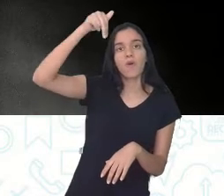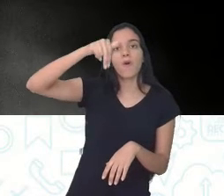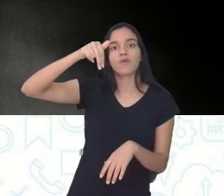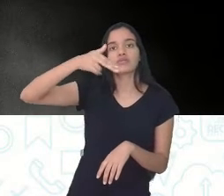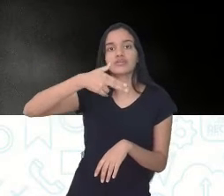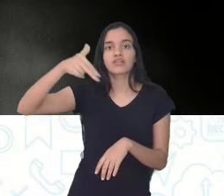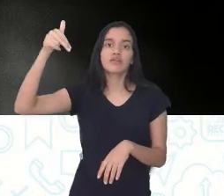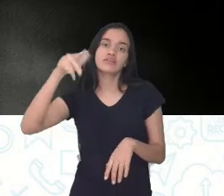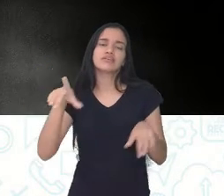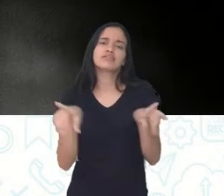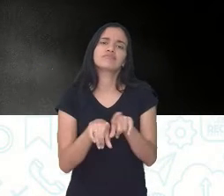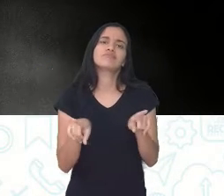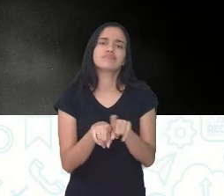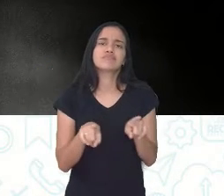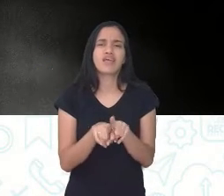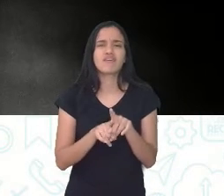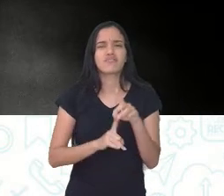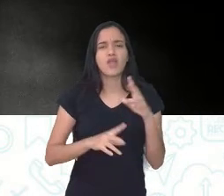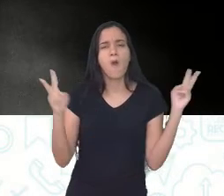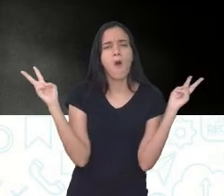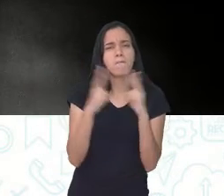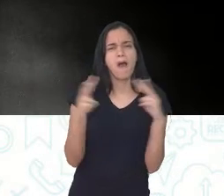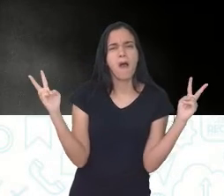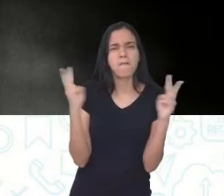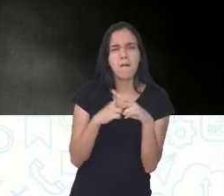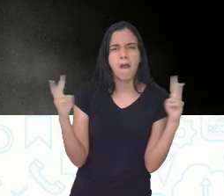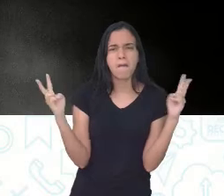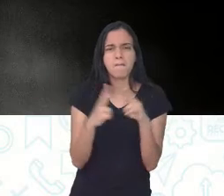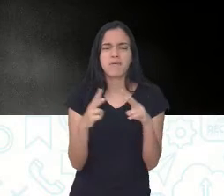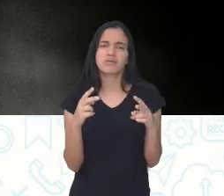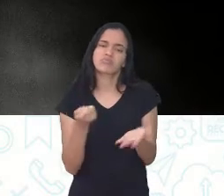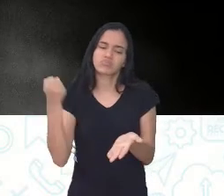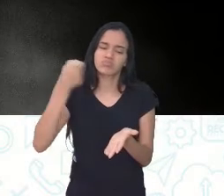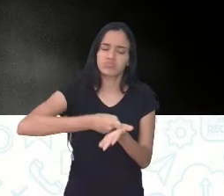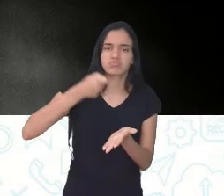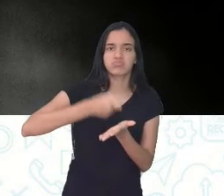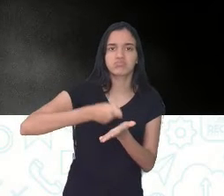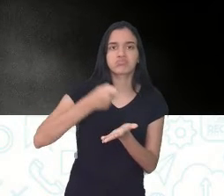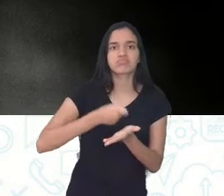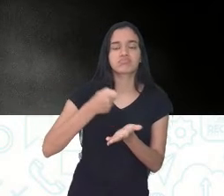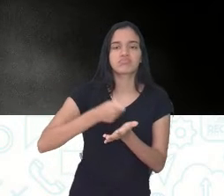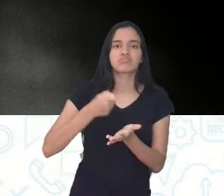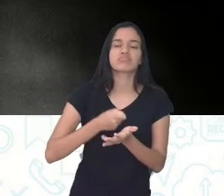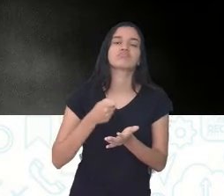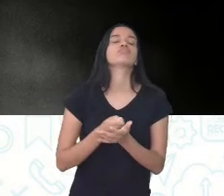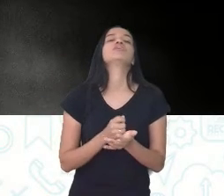Vivi, houveram muitos conflitos, né? Muita resistência ali